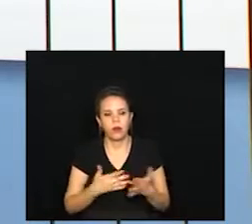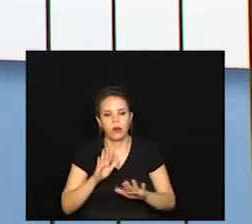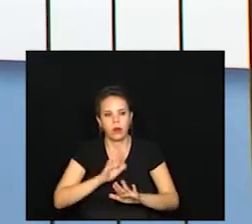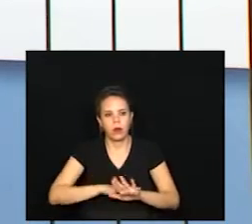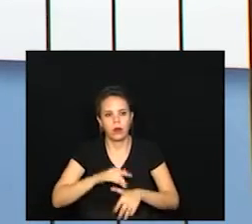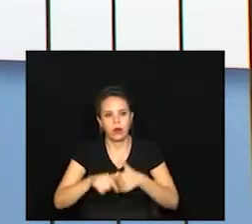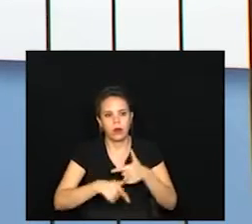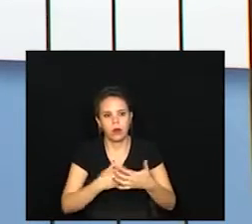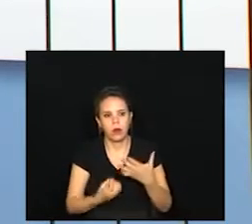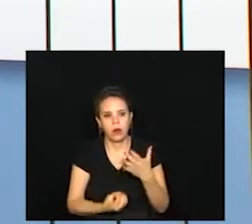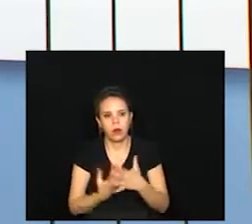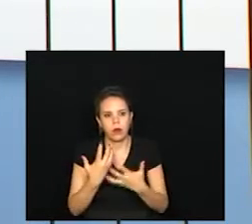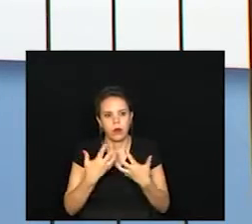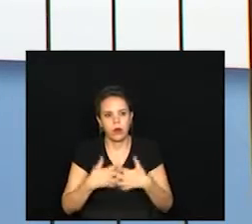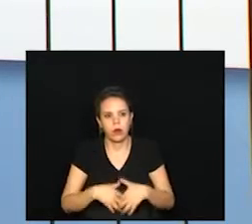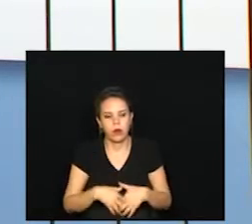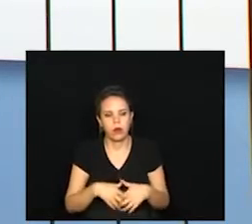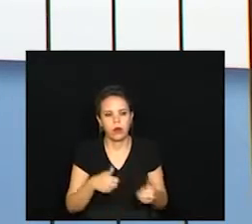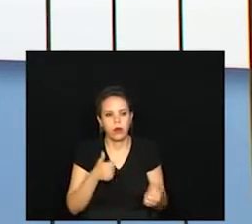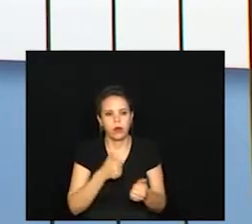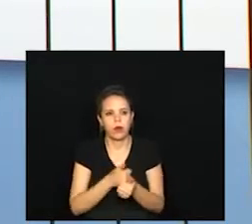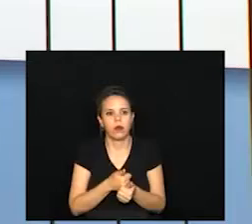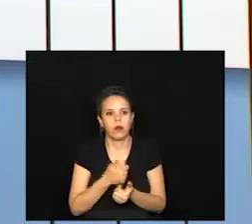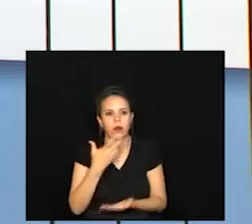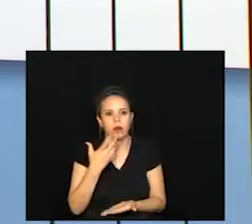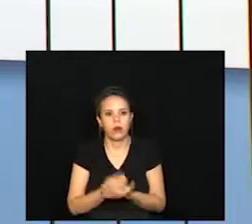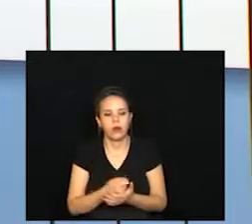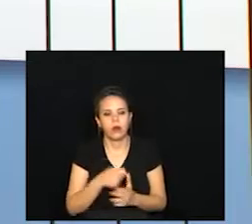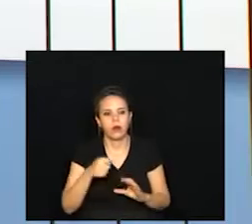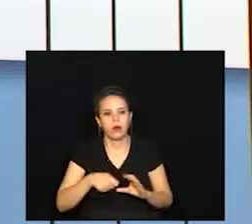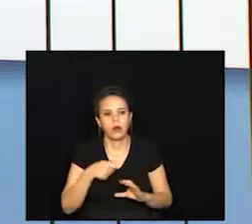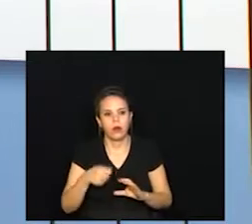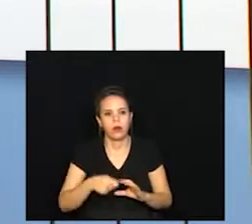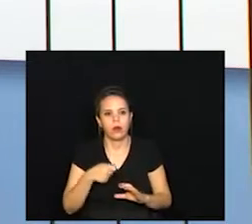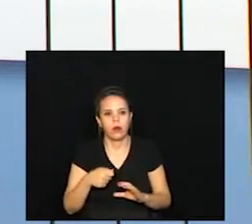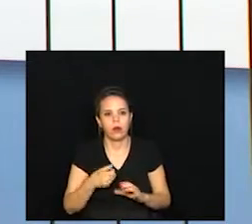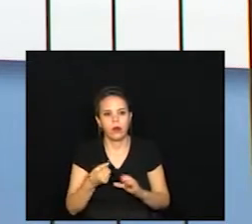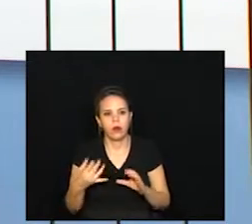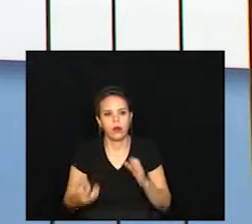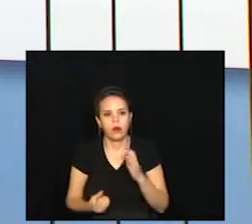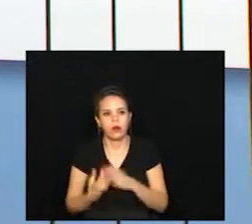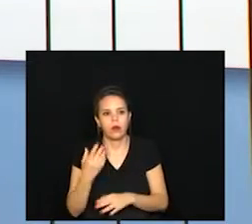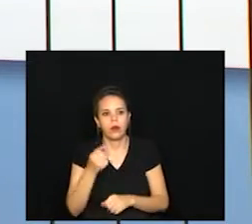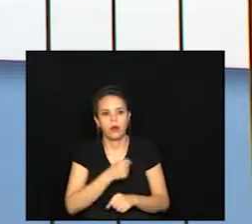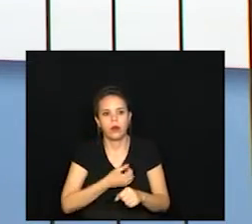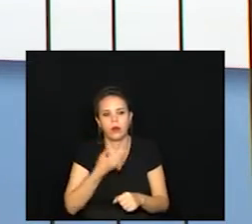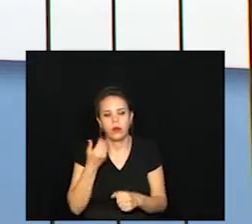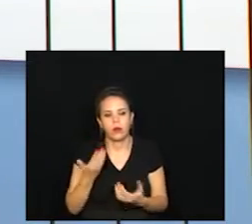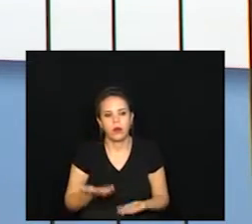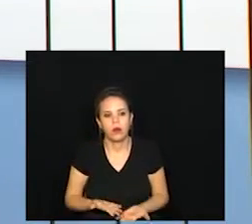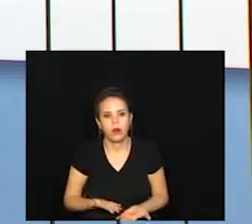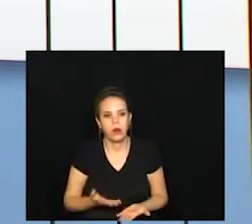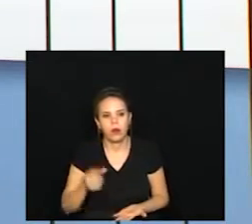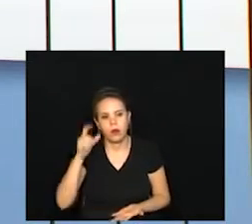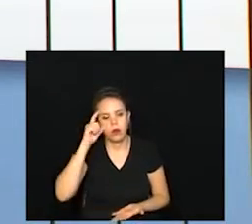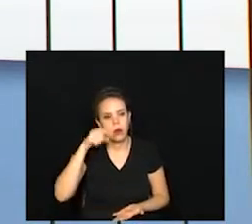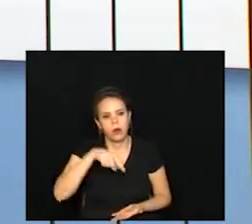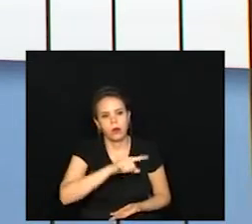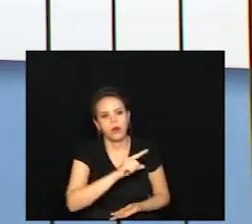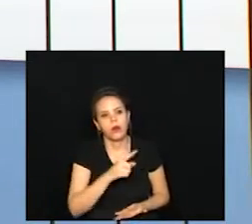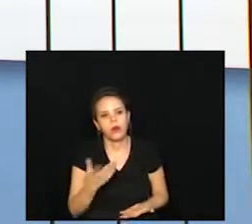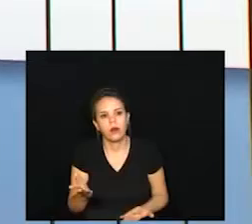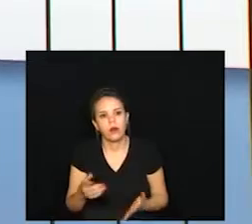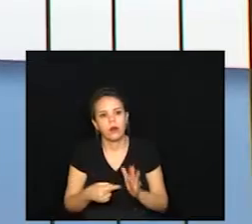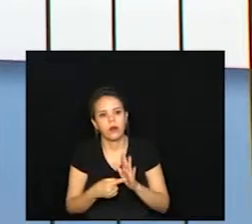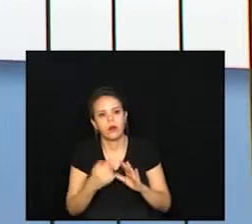bastidores, tem tudo o que acontece. Você acompanha gravações, tem até uns spoilers aí do Cozinha Fácil. Quando o Michel vai gravar, ele